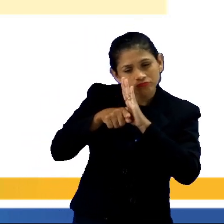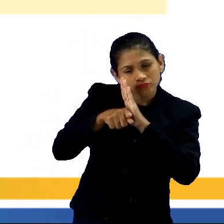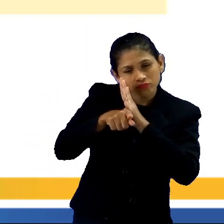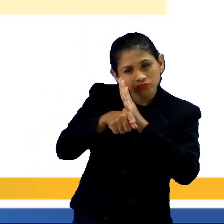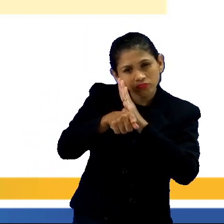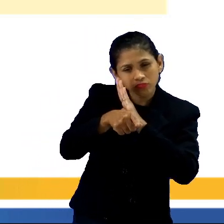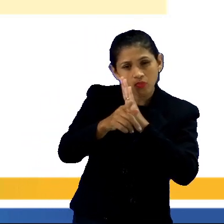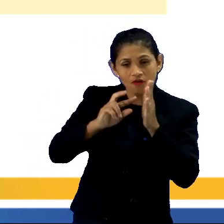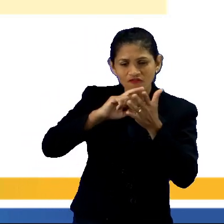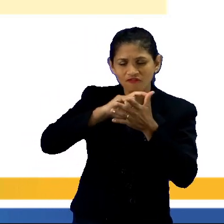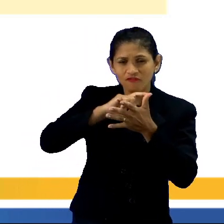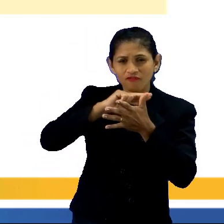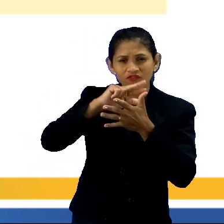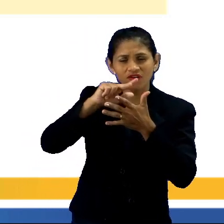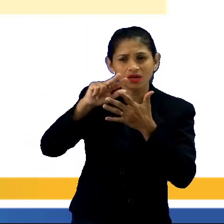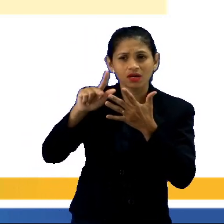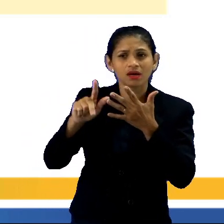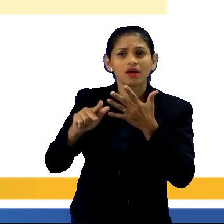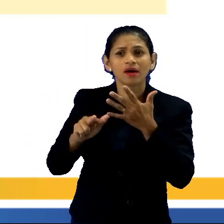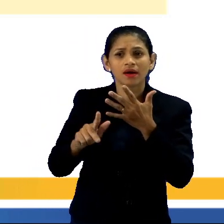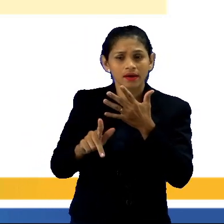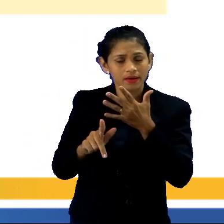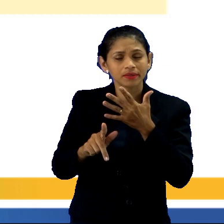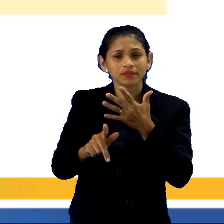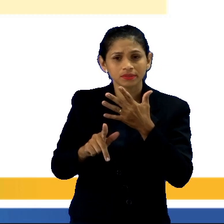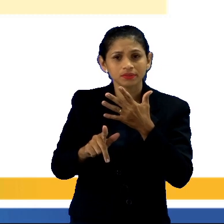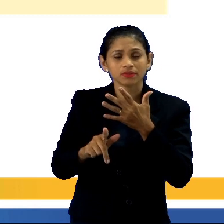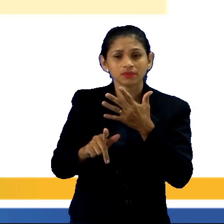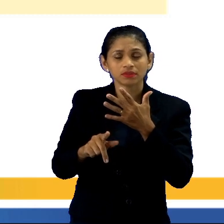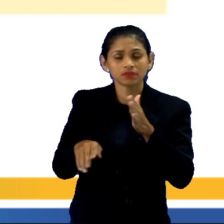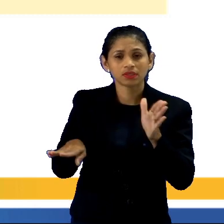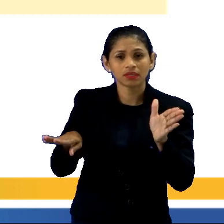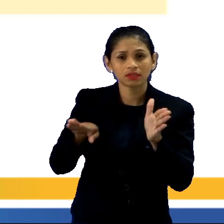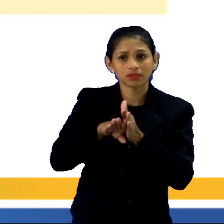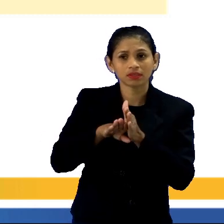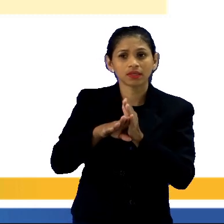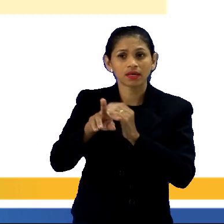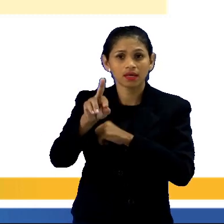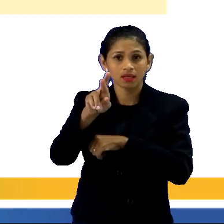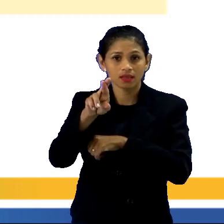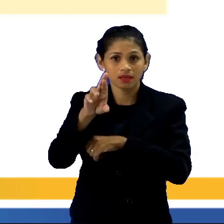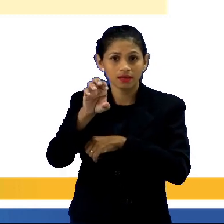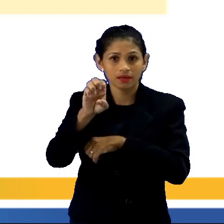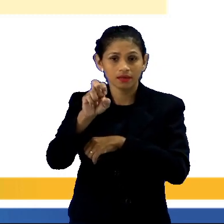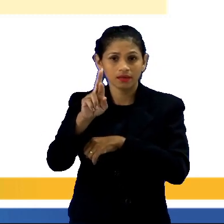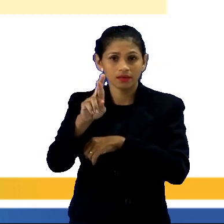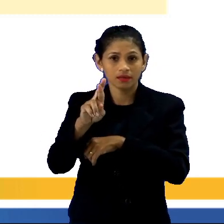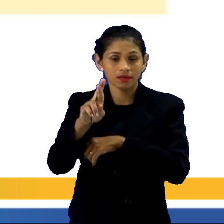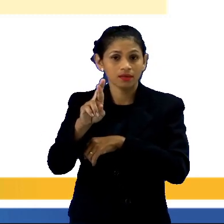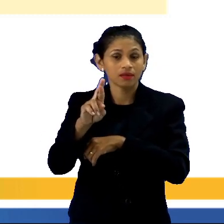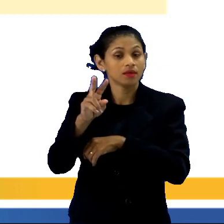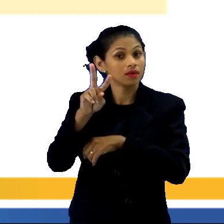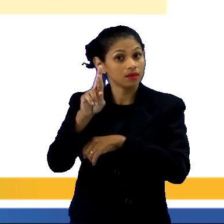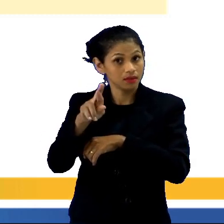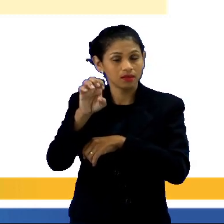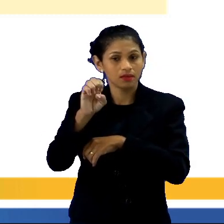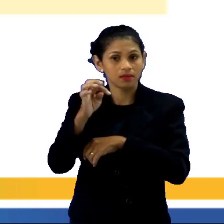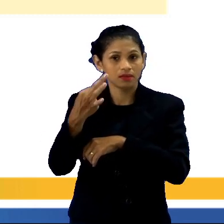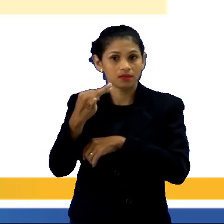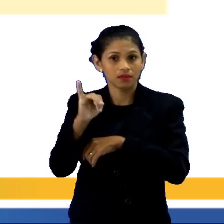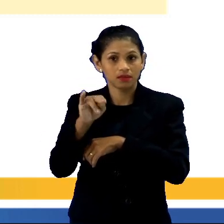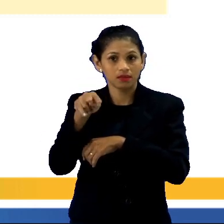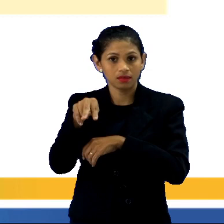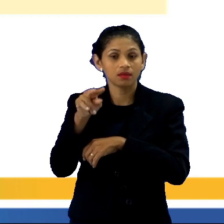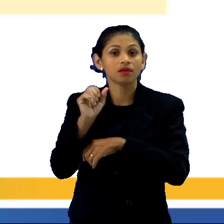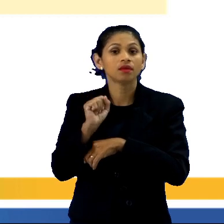lente, pelo corpo vítreo, até que consiga chegar à retina. Então, o olho ele faz a captação da luz